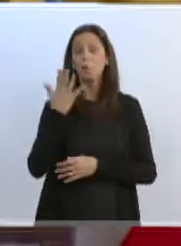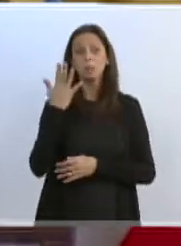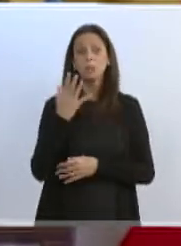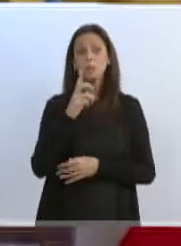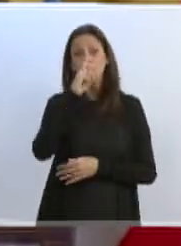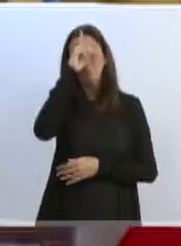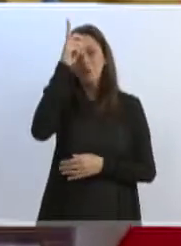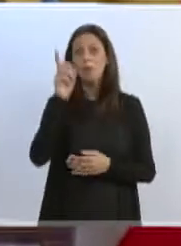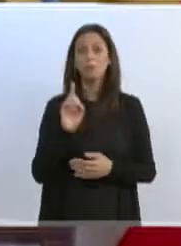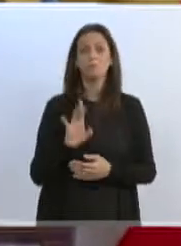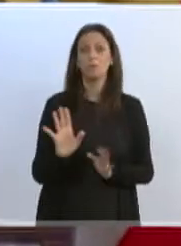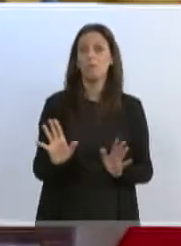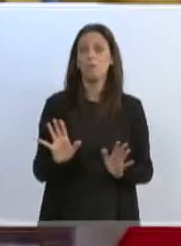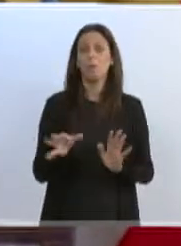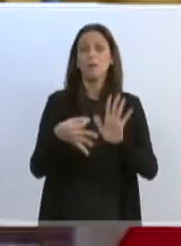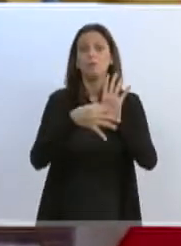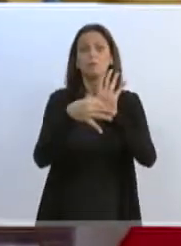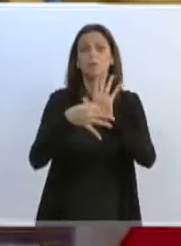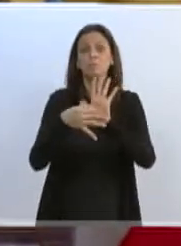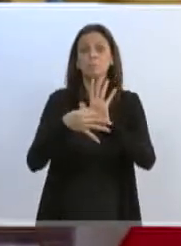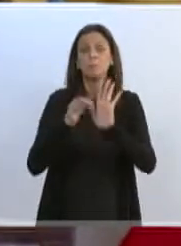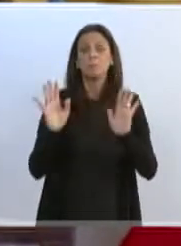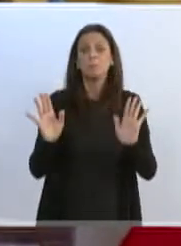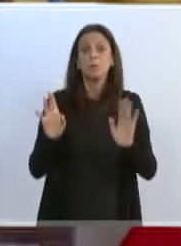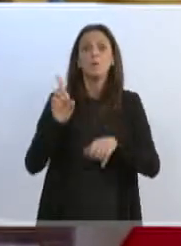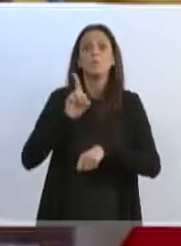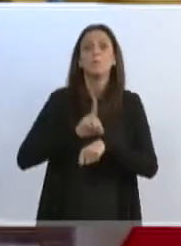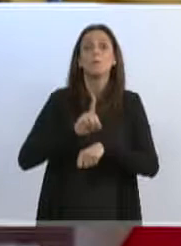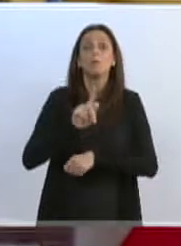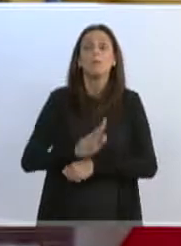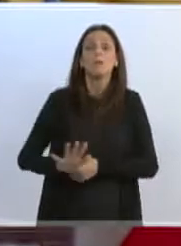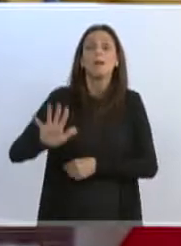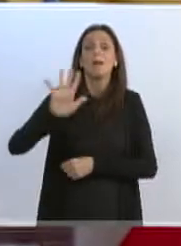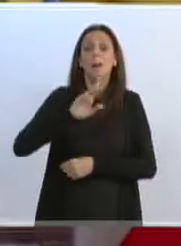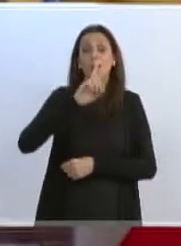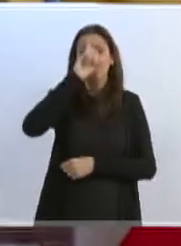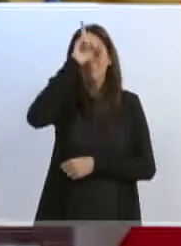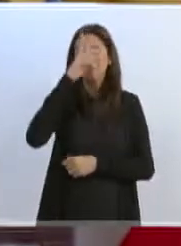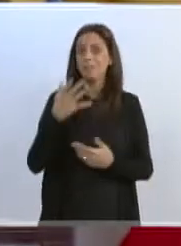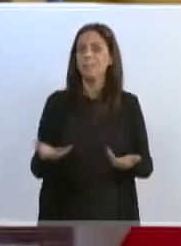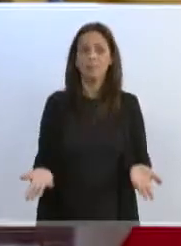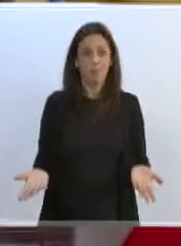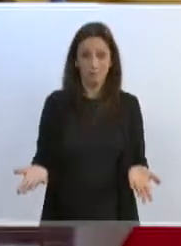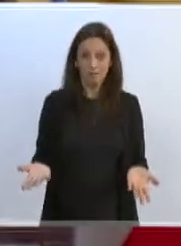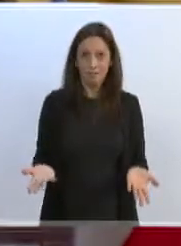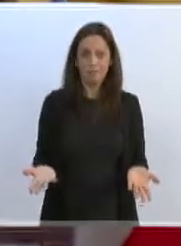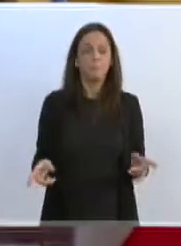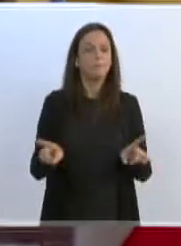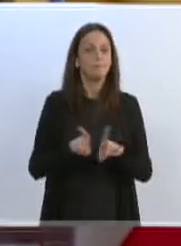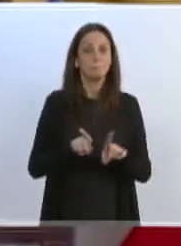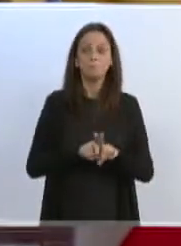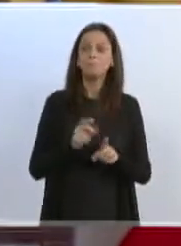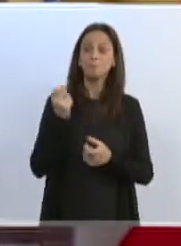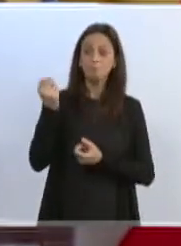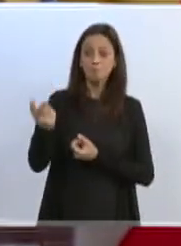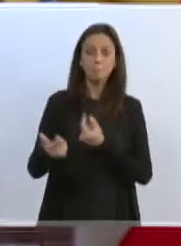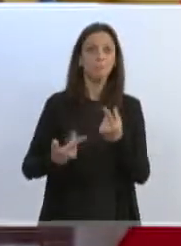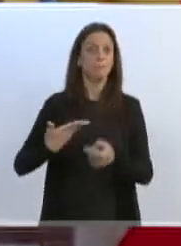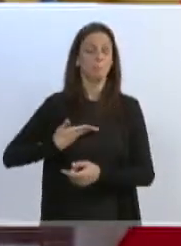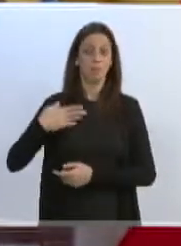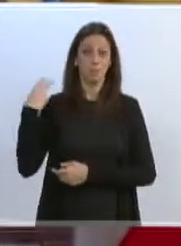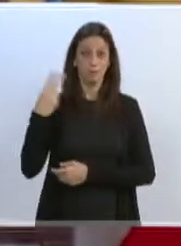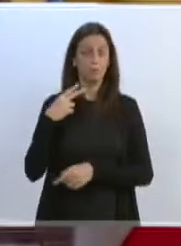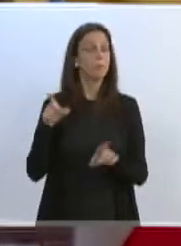sugestão eu repito dada pelo nosso diretor geral que é o doutor ex-le assim como eu já ouvi sugestões também dos meus colegas vereadores